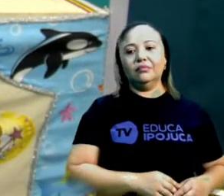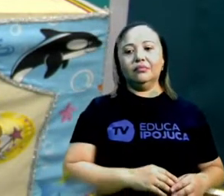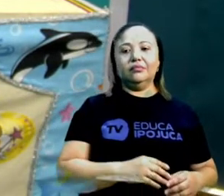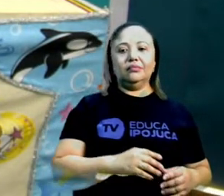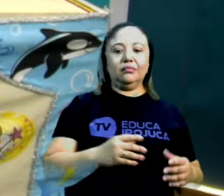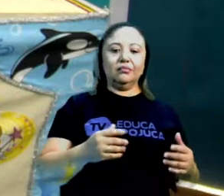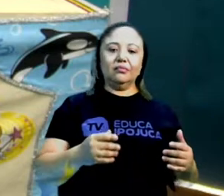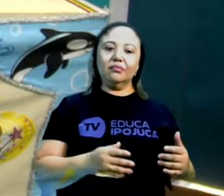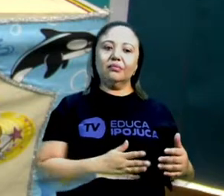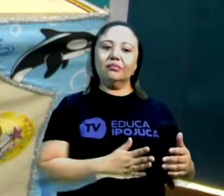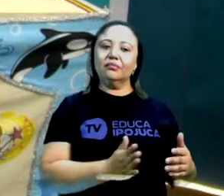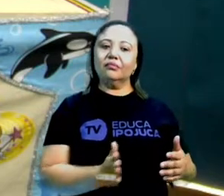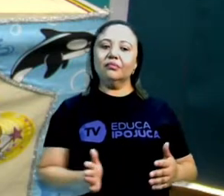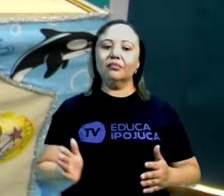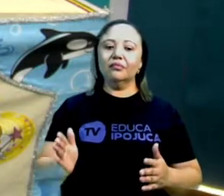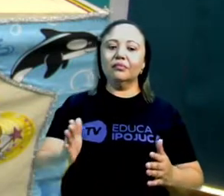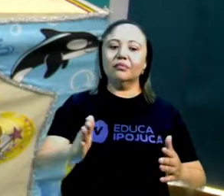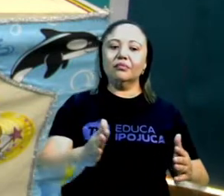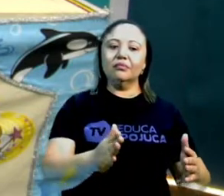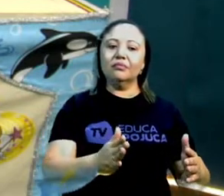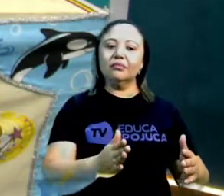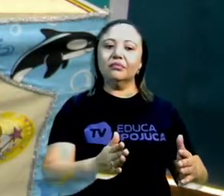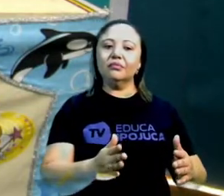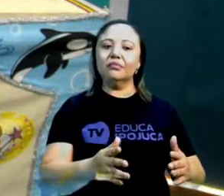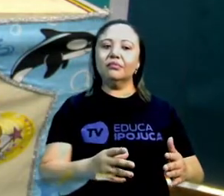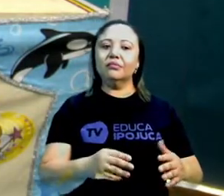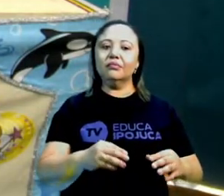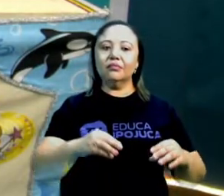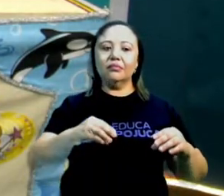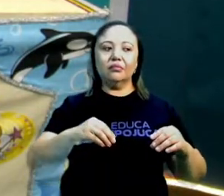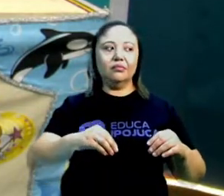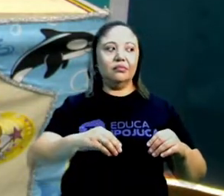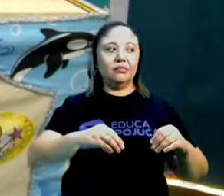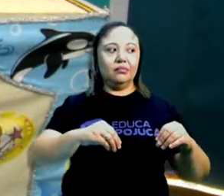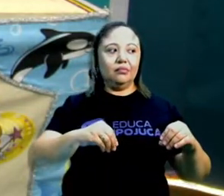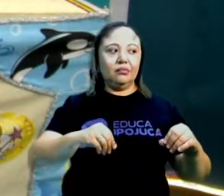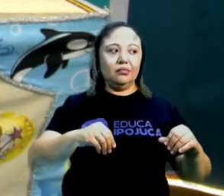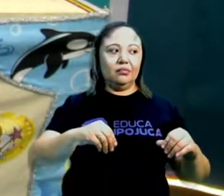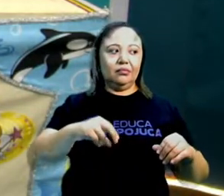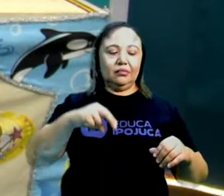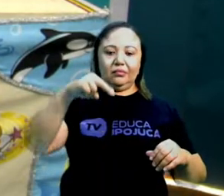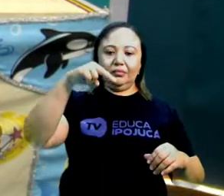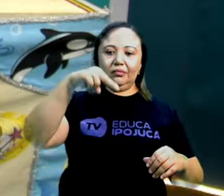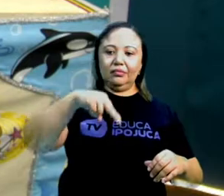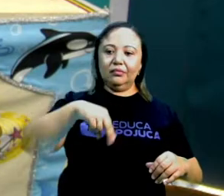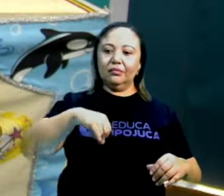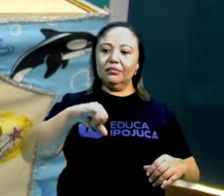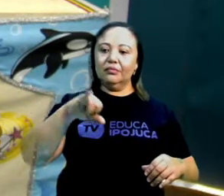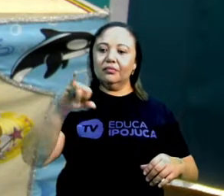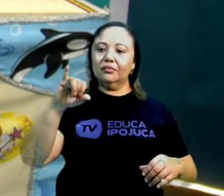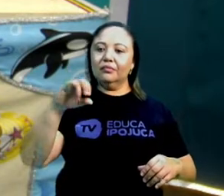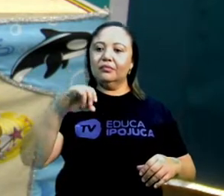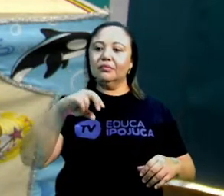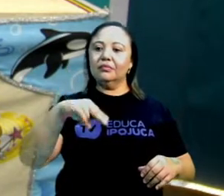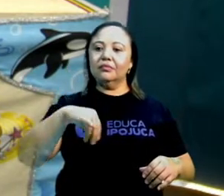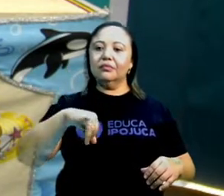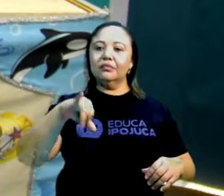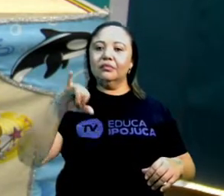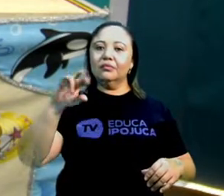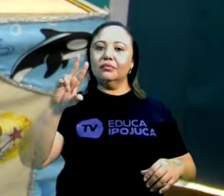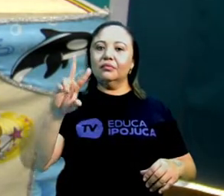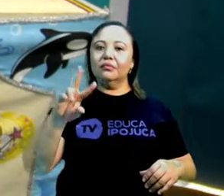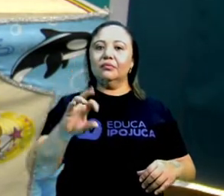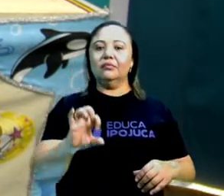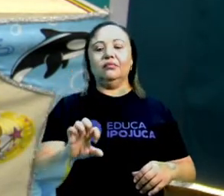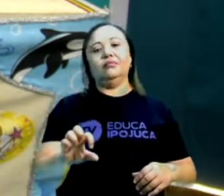leiturinha? Aonde? Em Nínive, a cidade que ele tinha